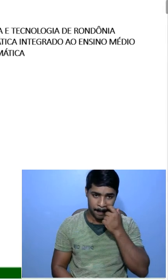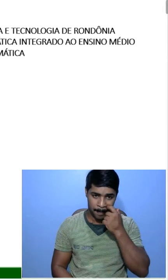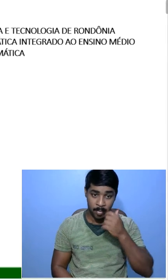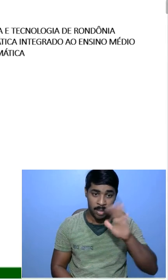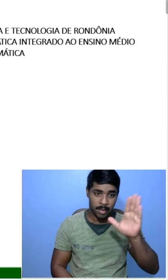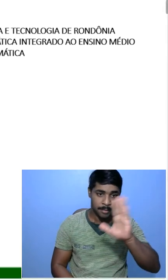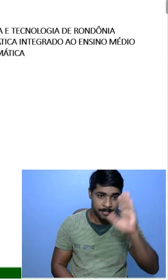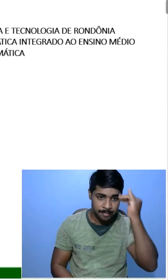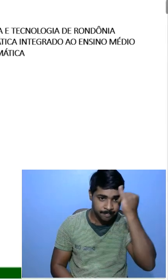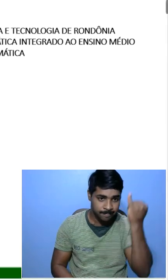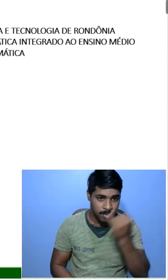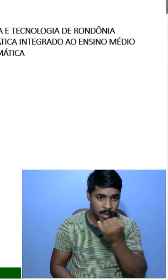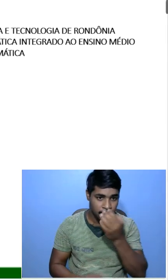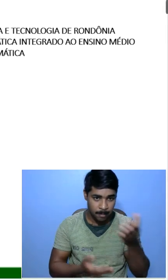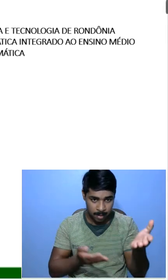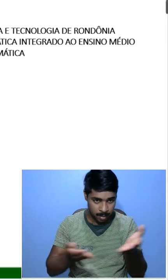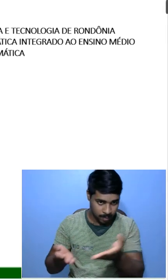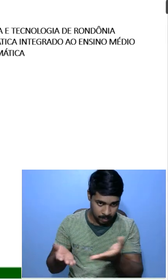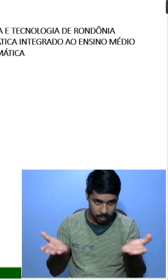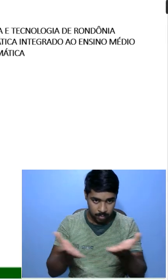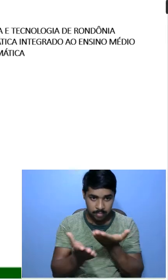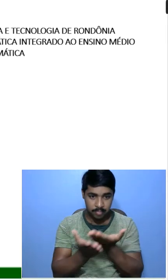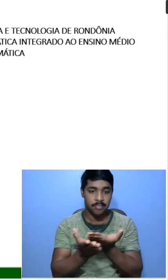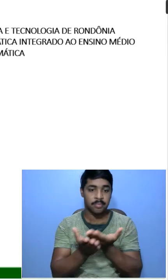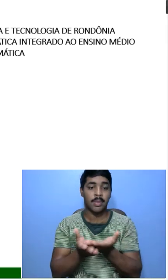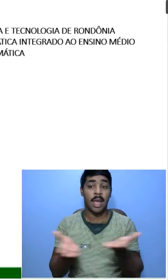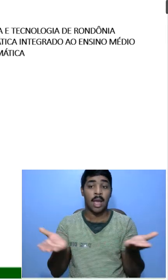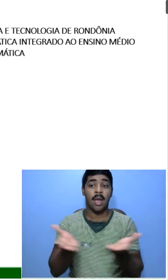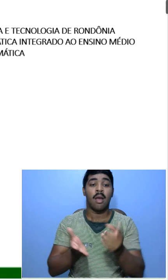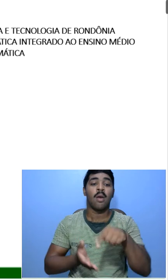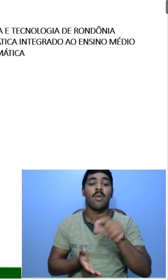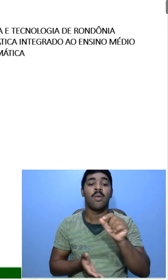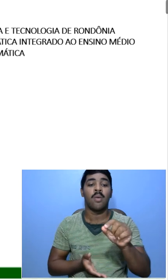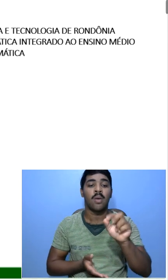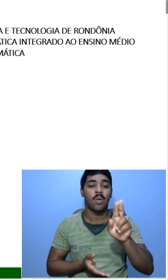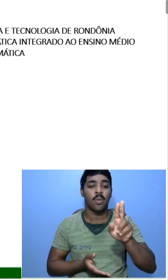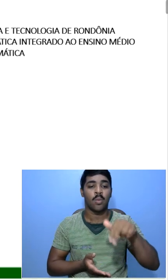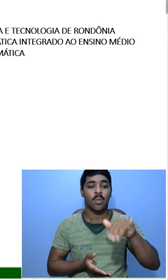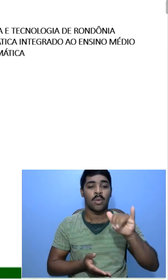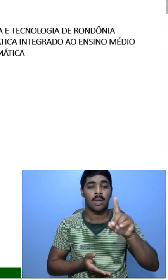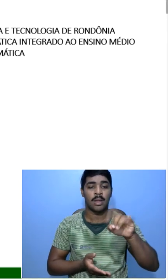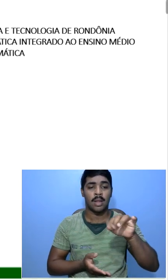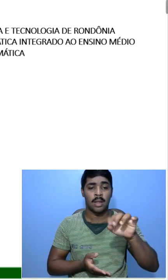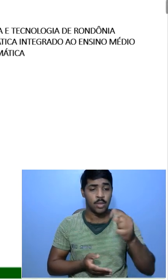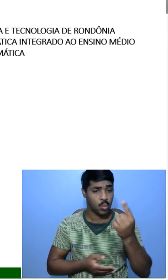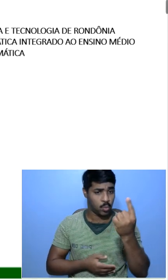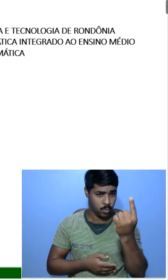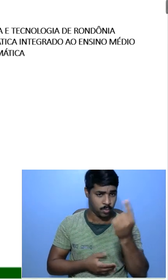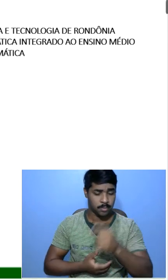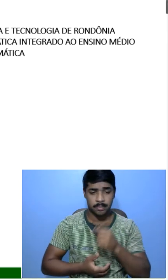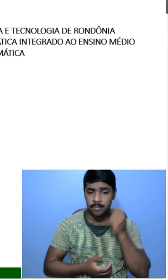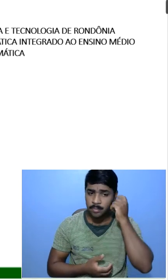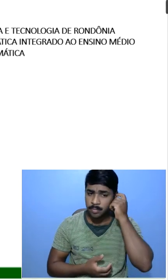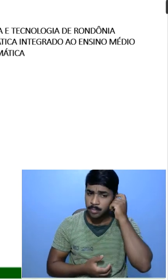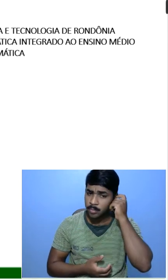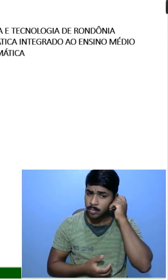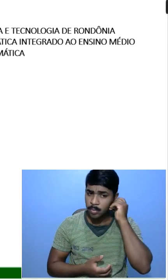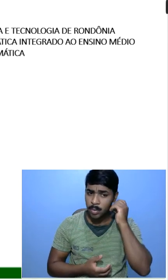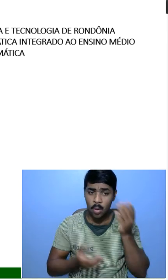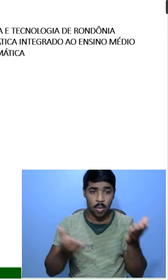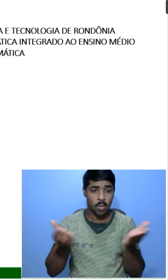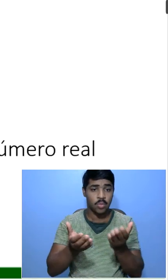Olá, Israel, seja bem-vindo à nossa aula. E essa é a unidade 1 do módulo 1. O conteúdo que nós vamos estar